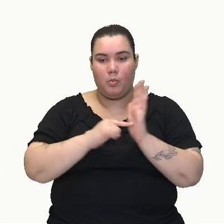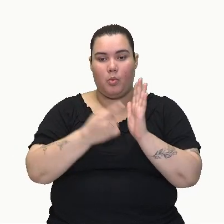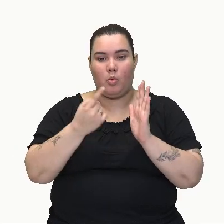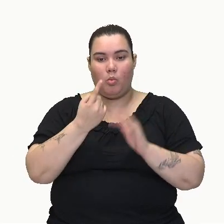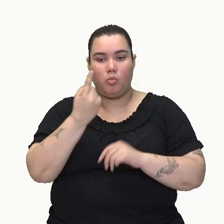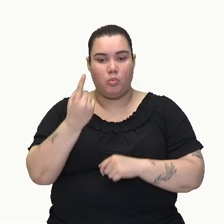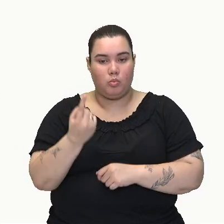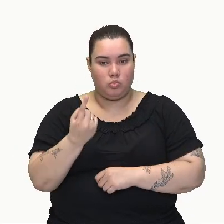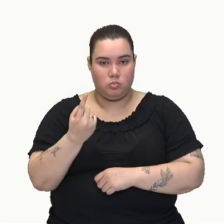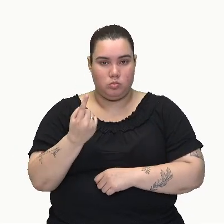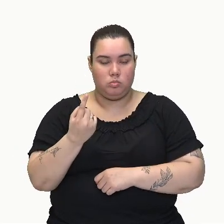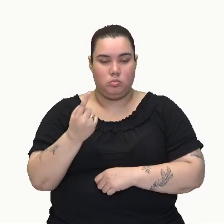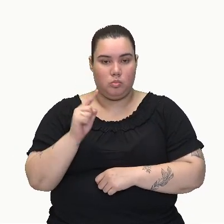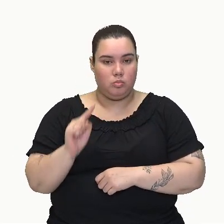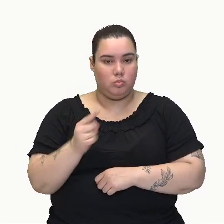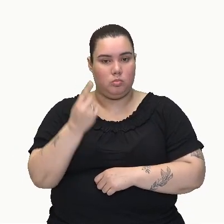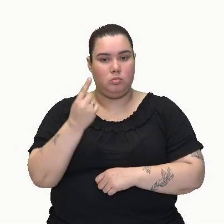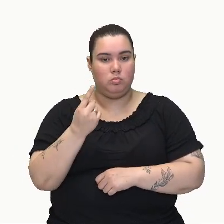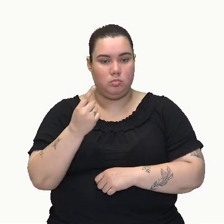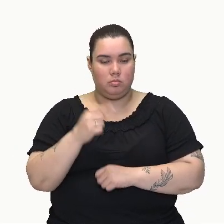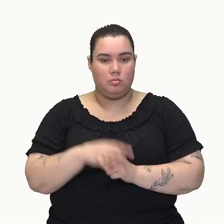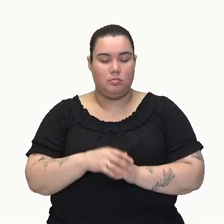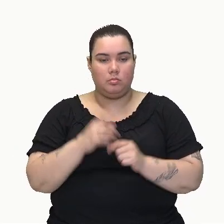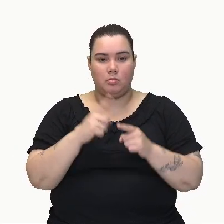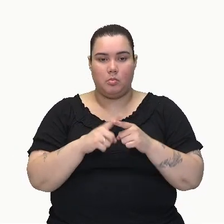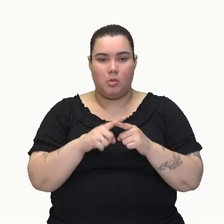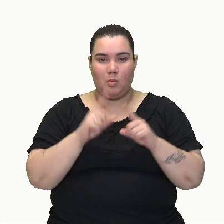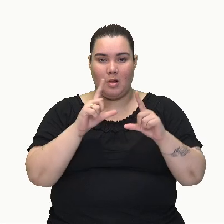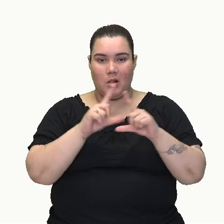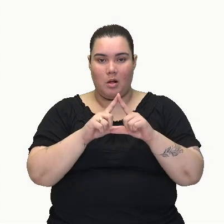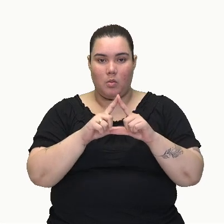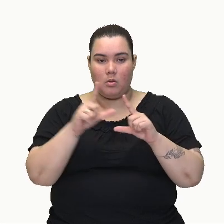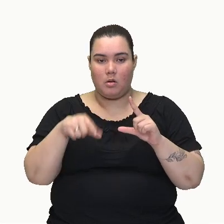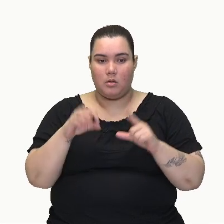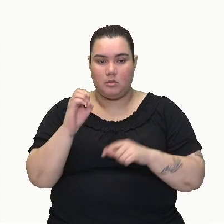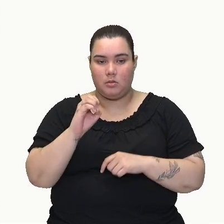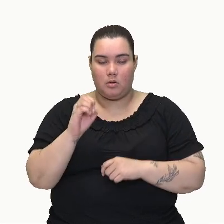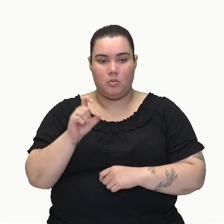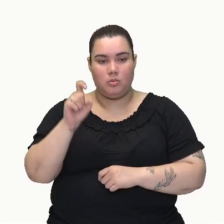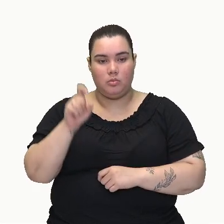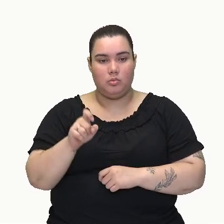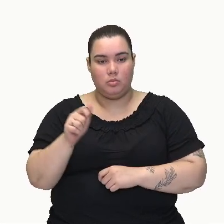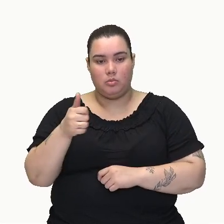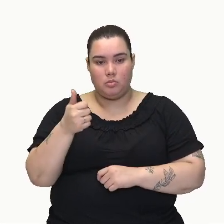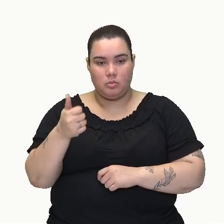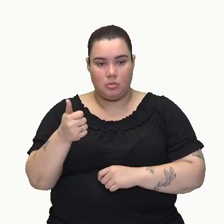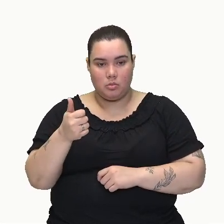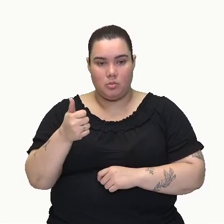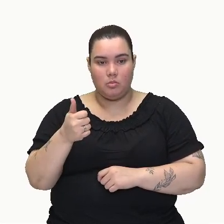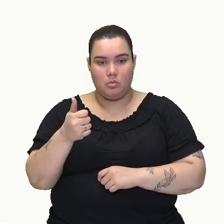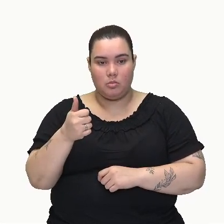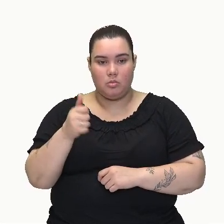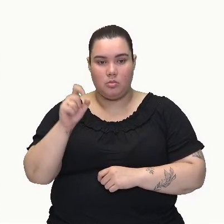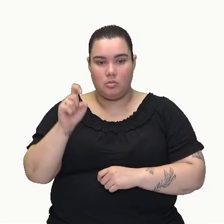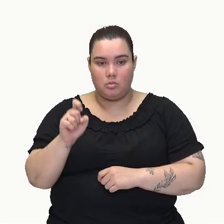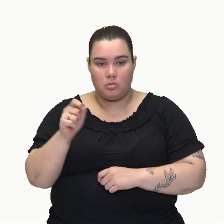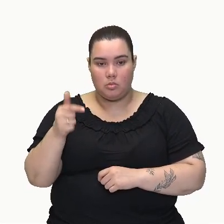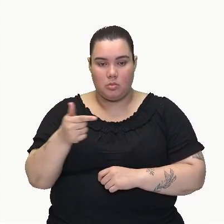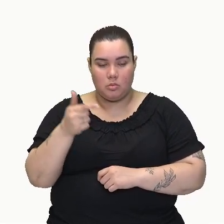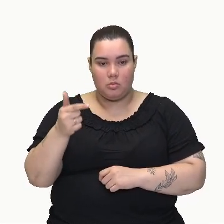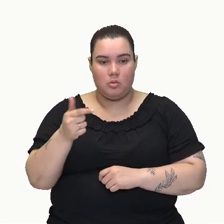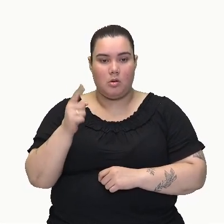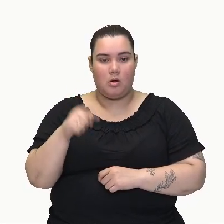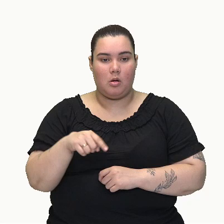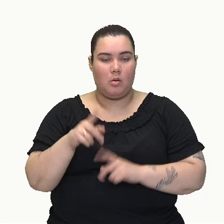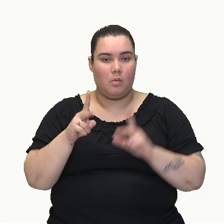ponto. Por quê? Porque no caso do delta ser igual a 0, tanto o valor de x1 quanto o valor de x2, eles